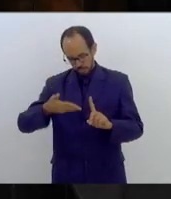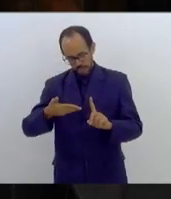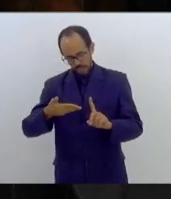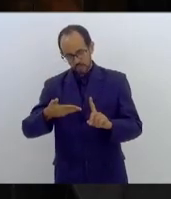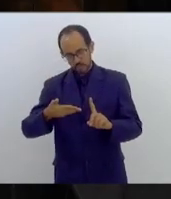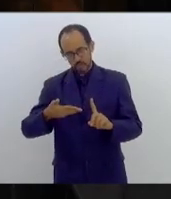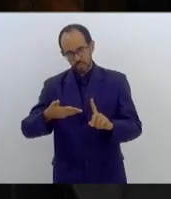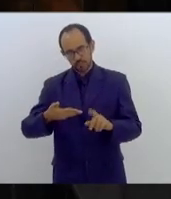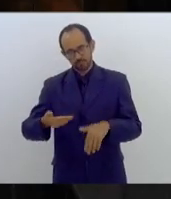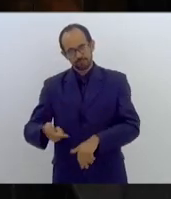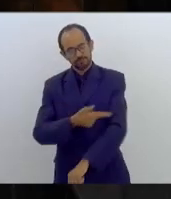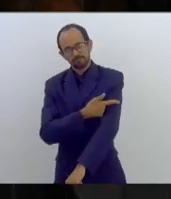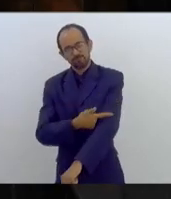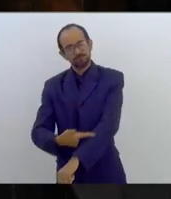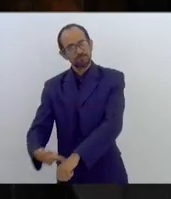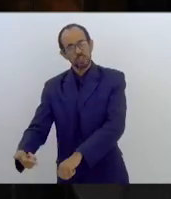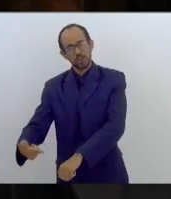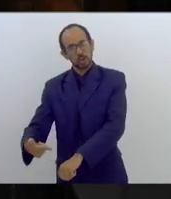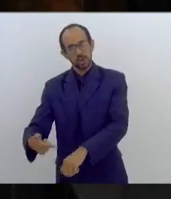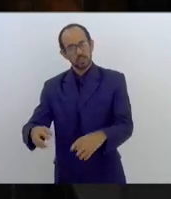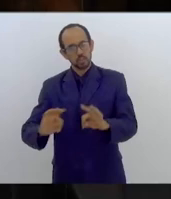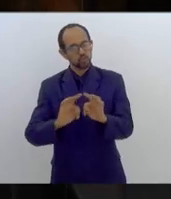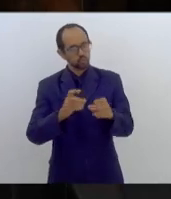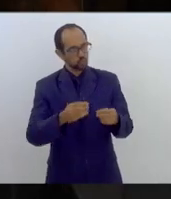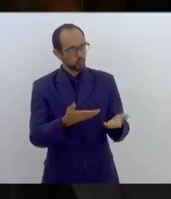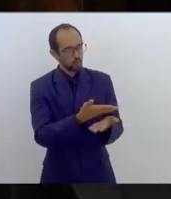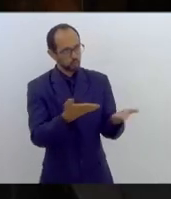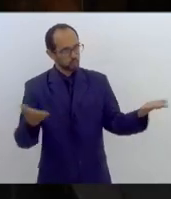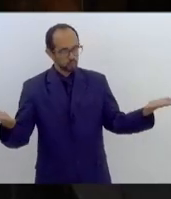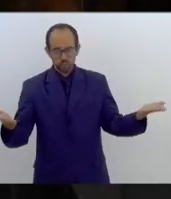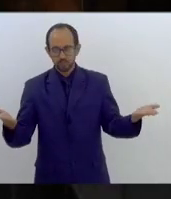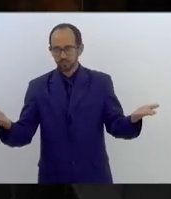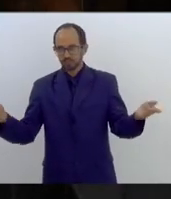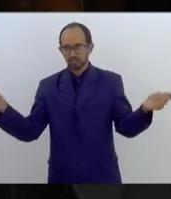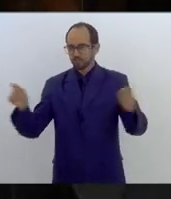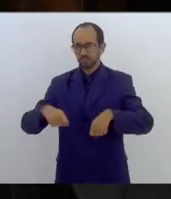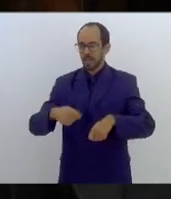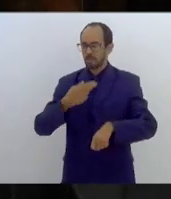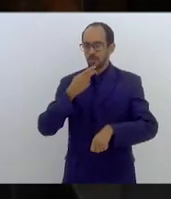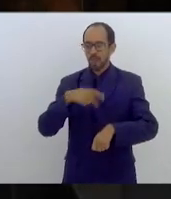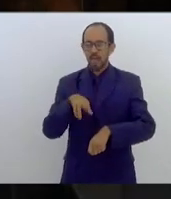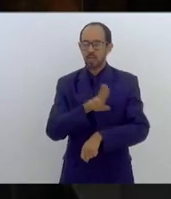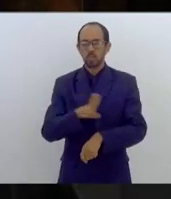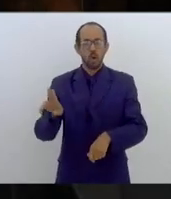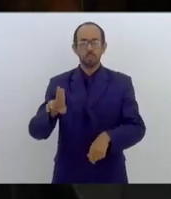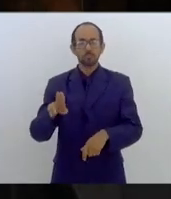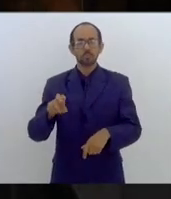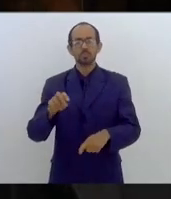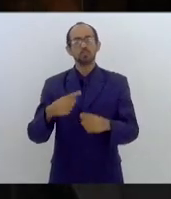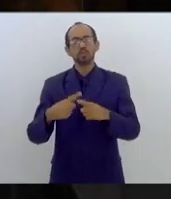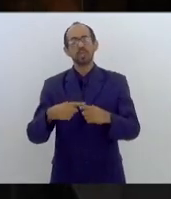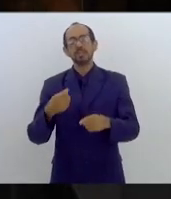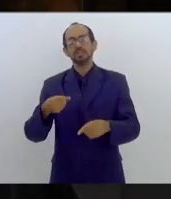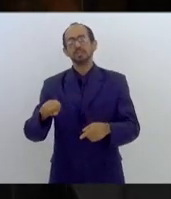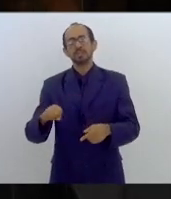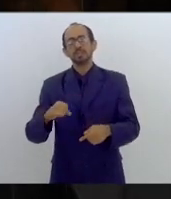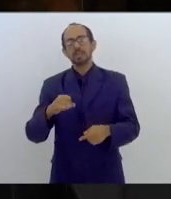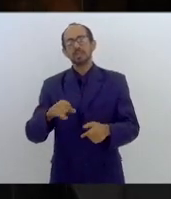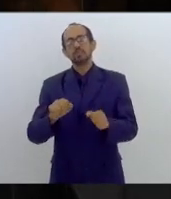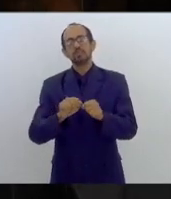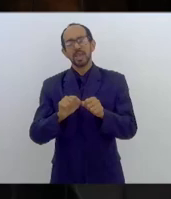tão generosa de todos? Eu não posso falar nomes, porque vou cometer algum equívoco,